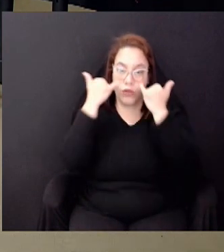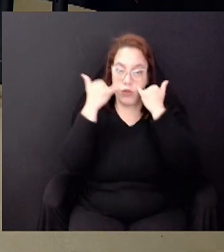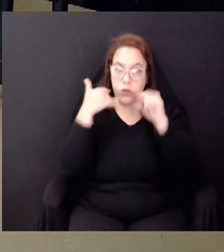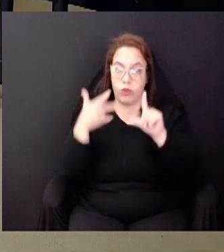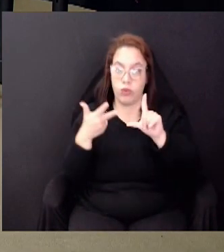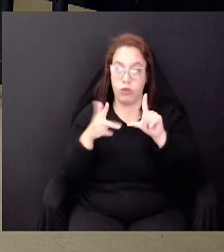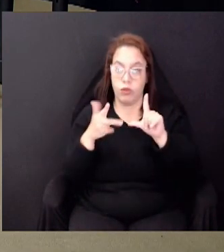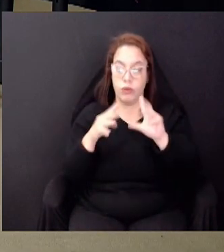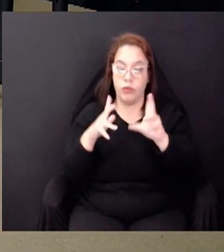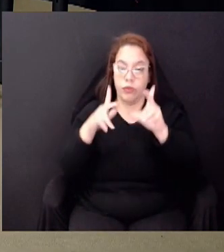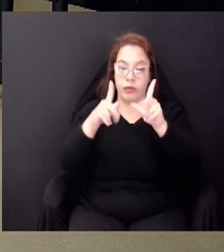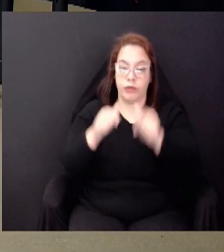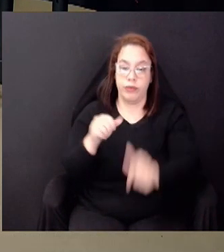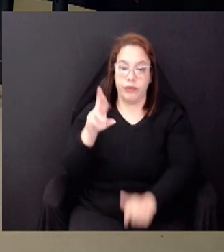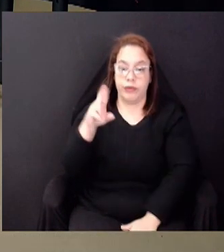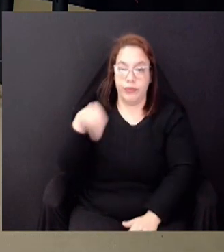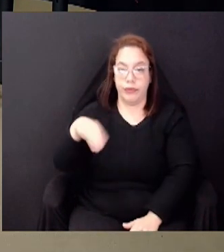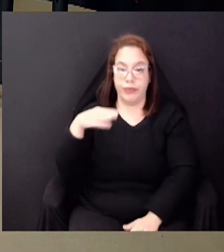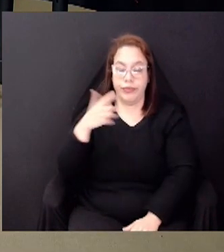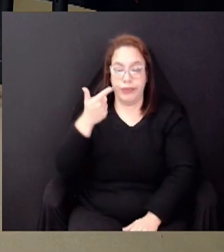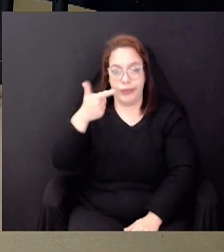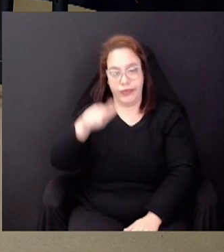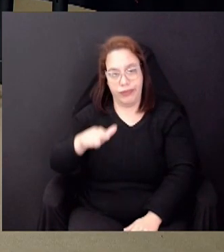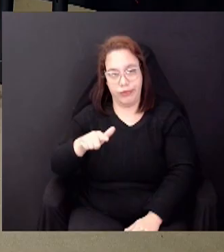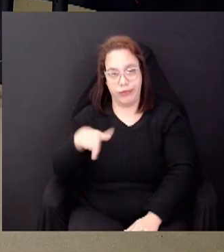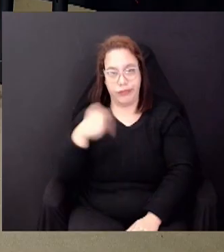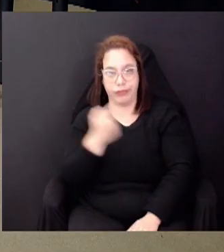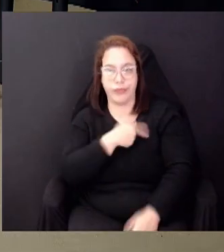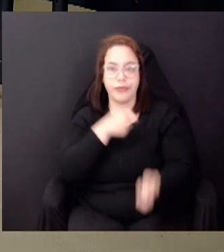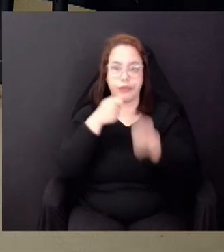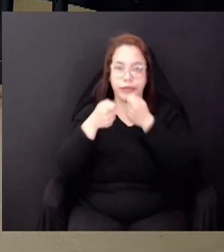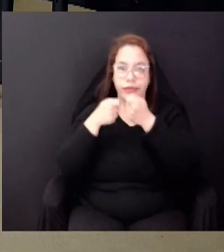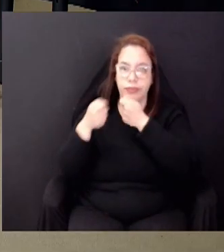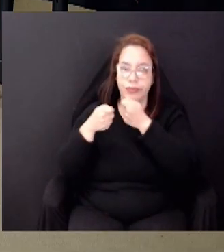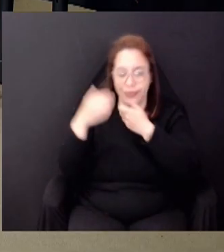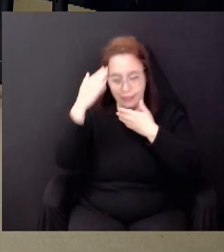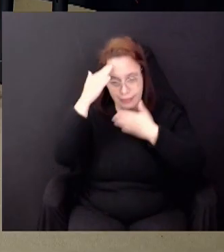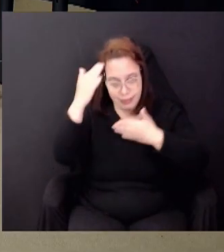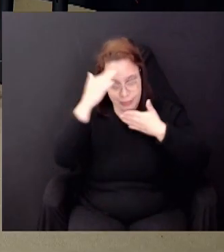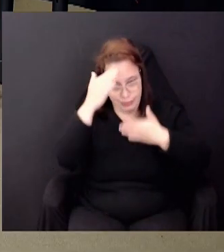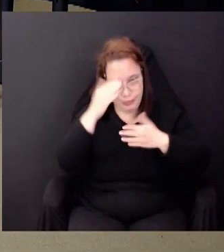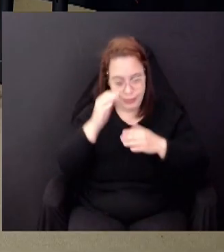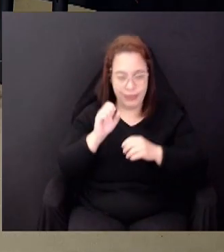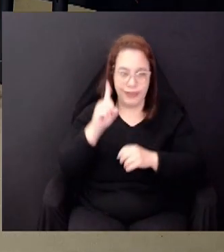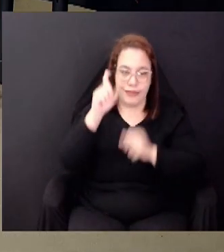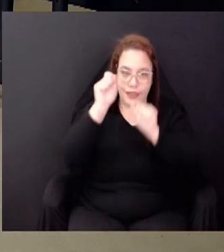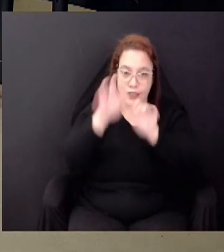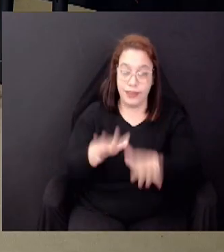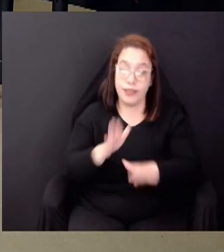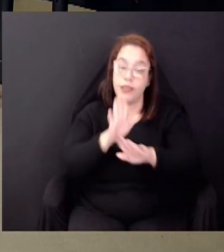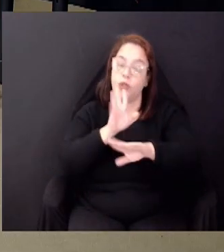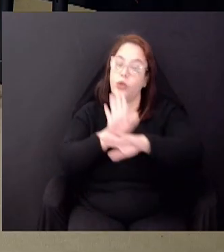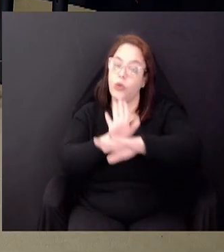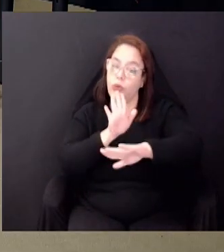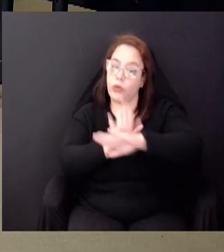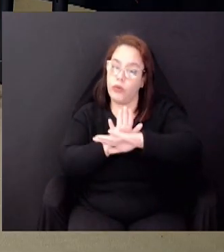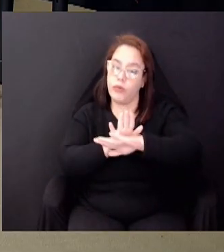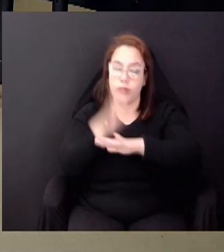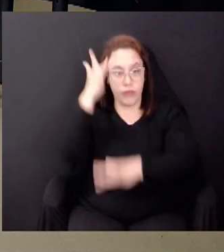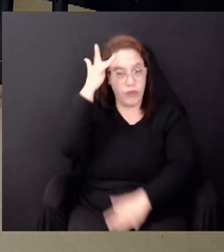nossa metrópole. Mais uma vez, as nossas entrevistadas, gratidão, fiquem com Deus, se cuidem e amanhã mais uma edição do